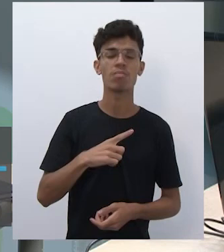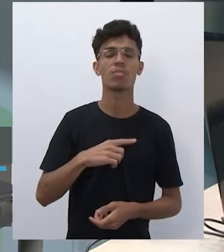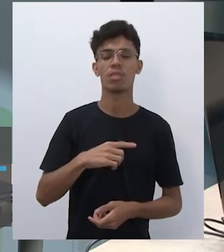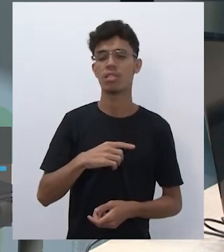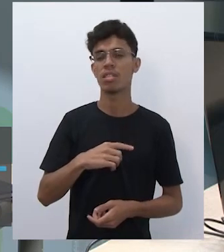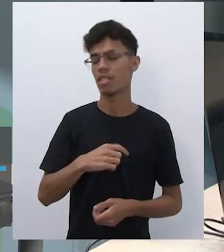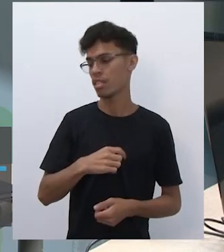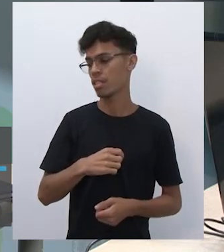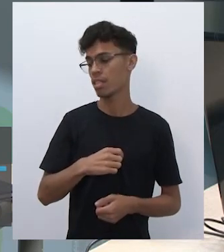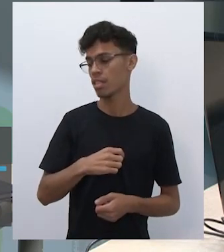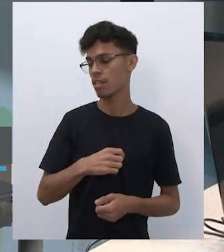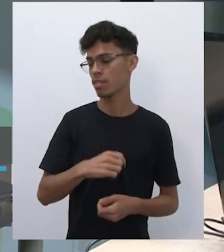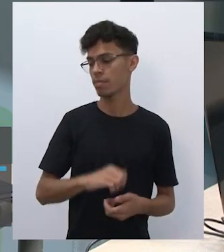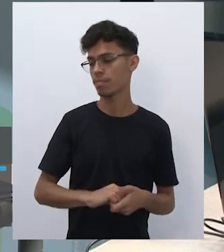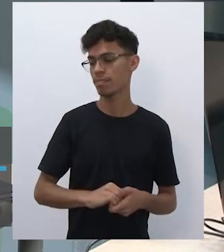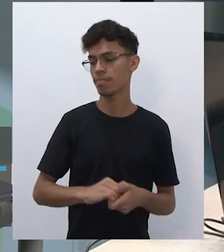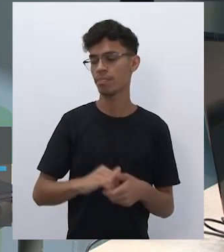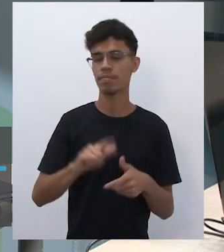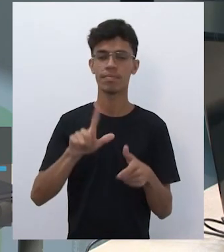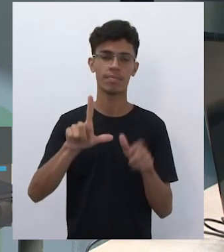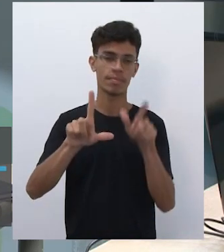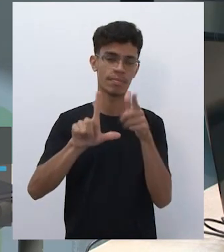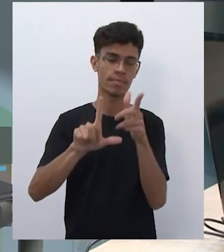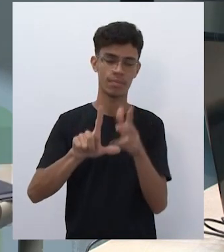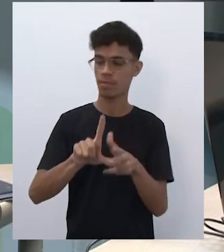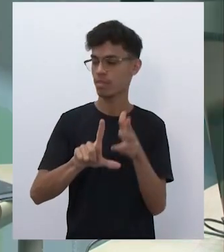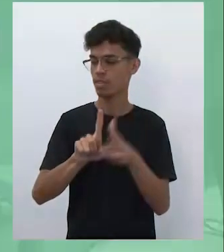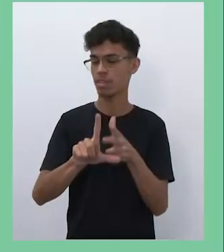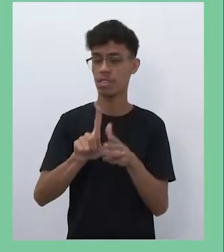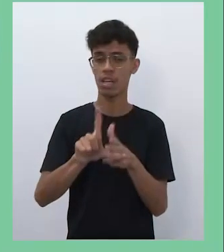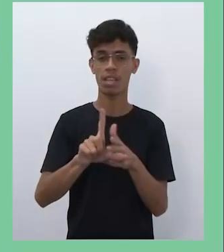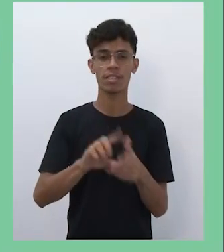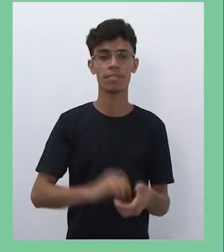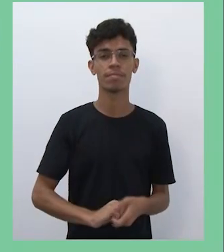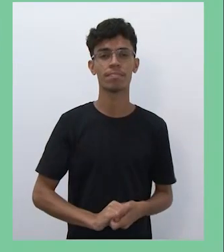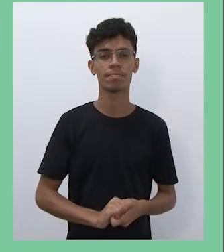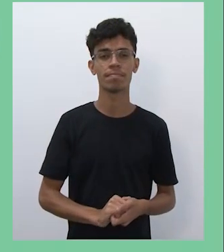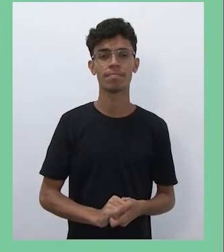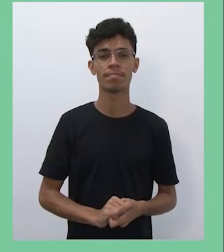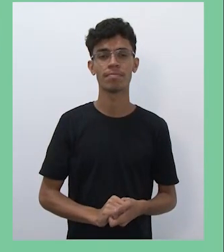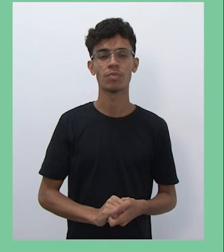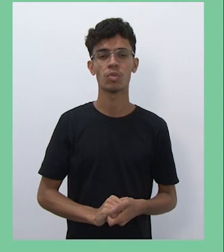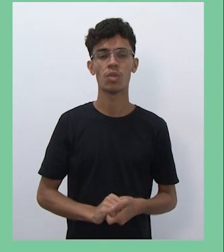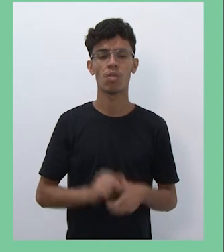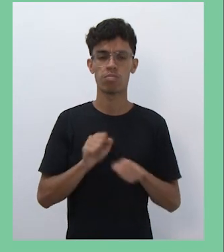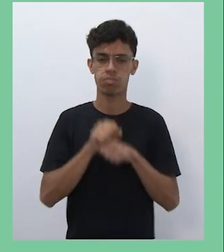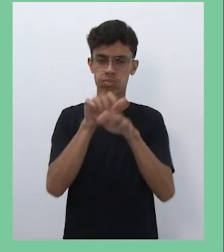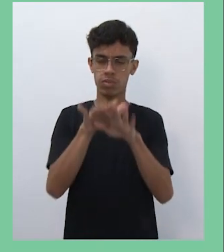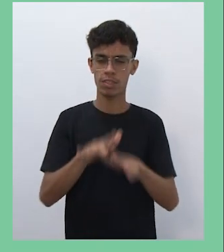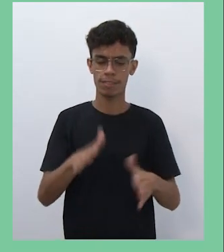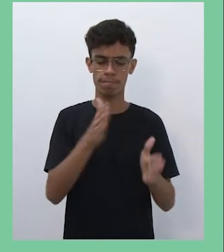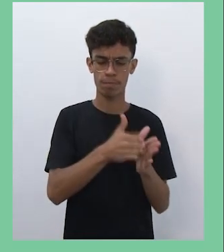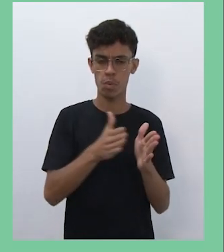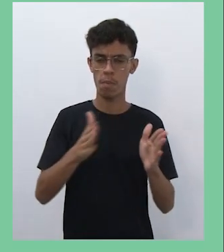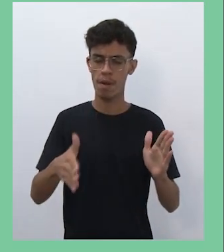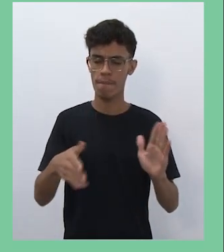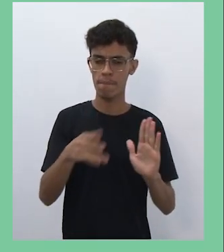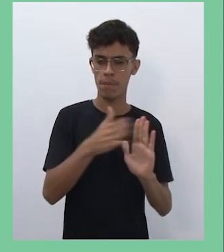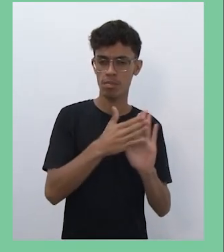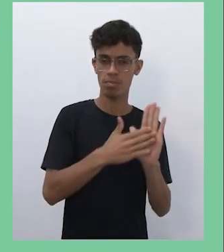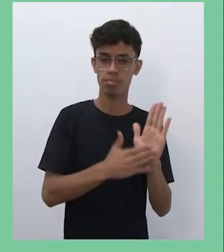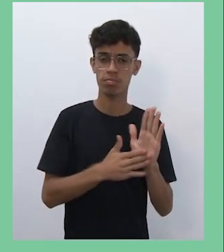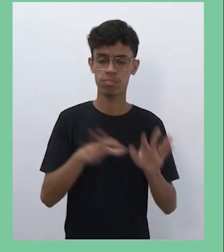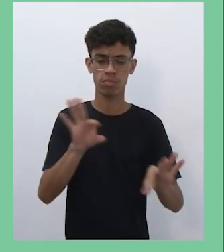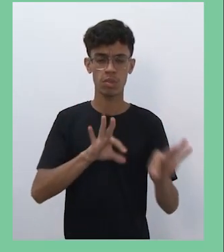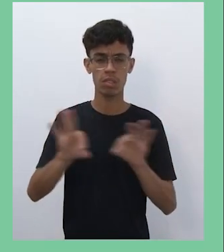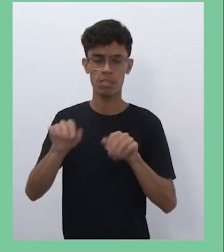com músicos, não é? Então, bora lá. A sétima parte é a divulgação do projeto, ou seja, eu faço o projeto, mas é